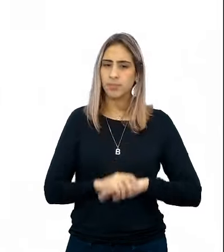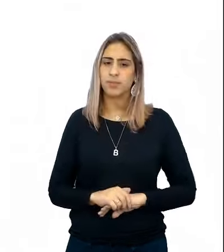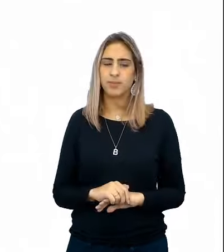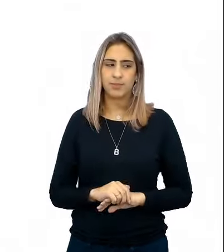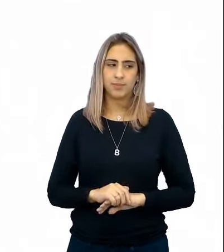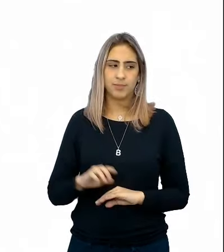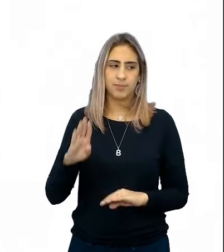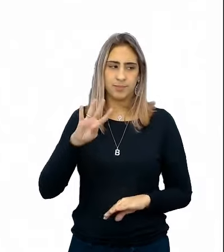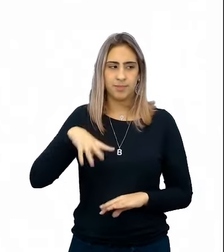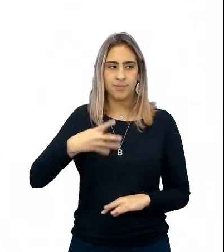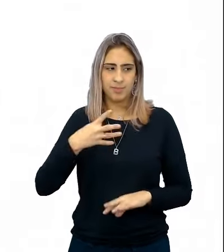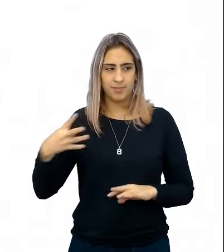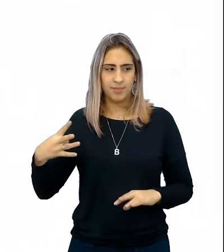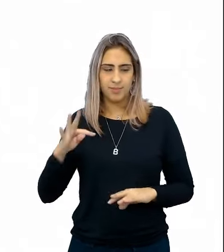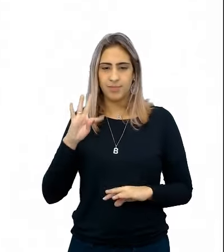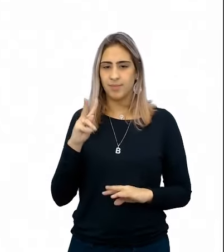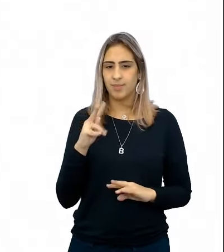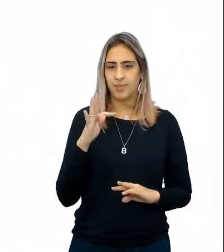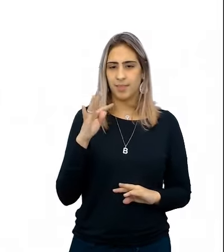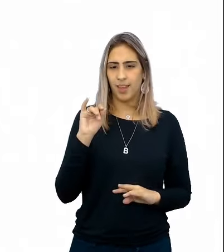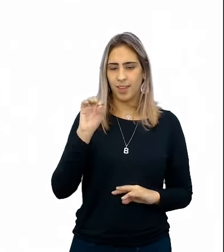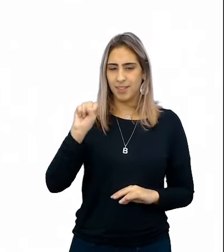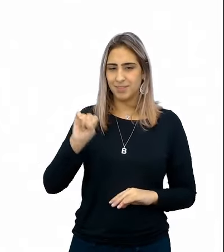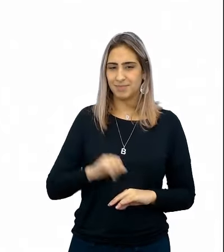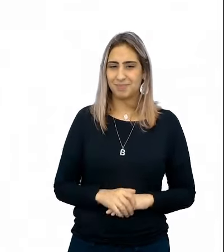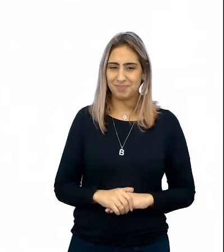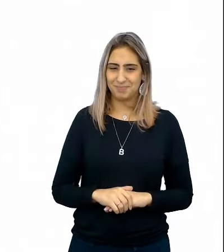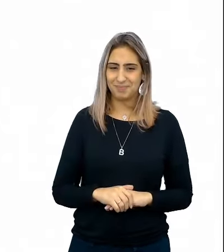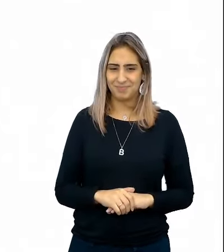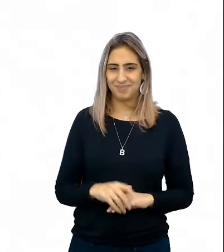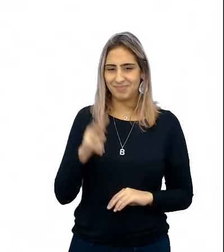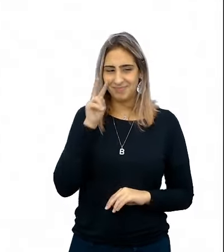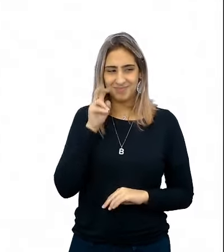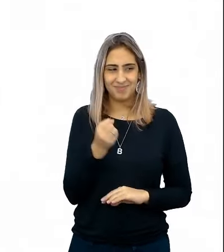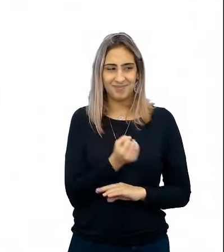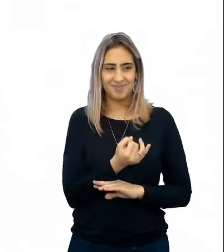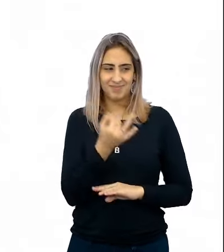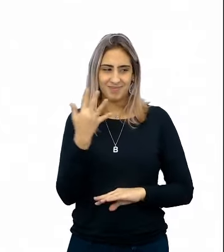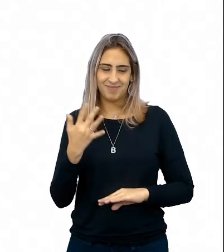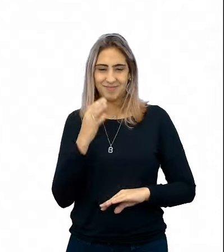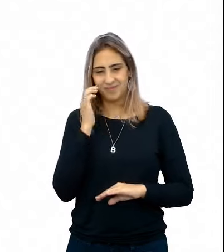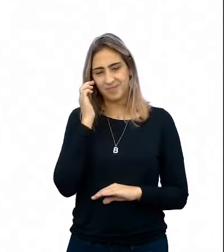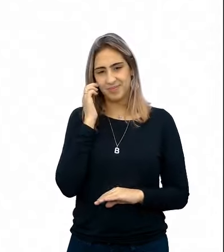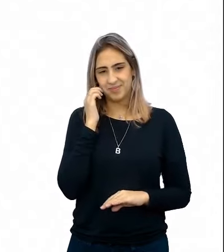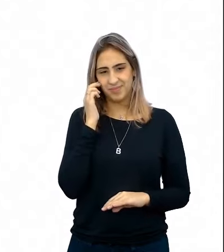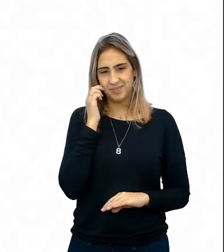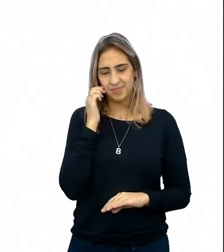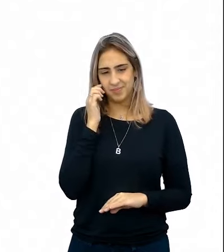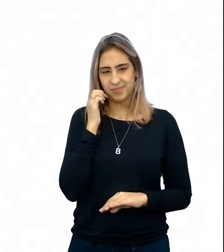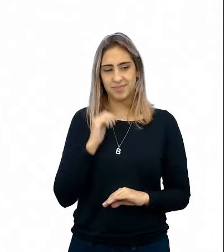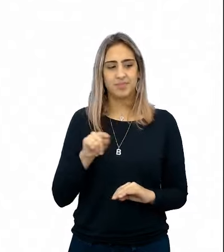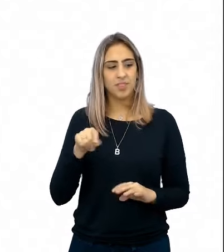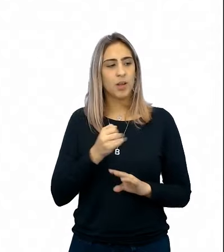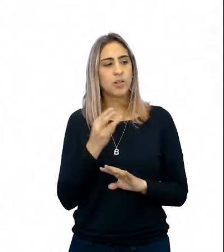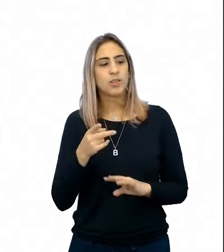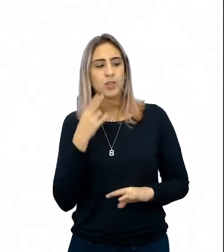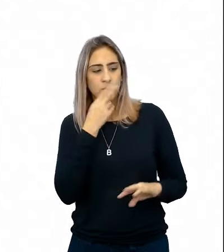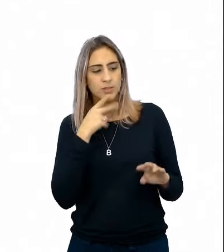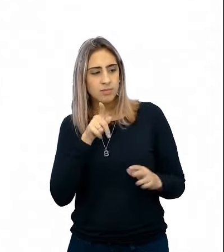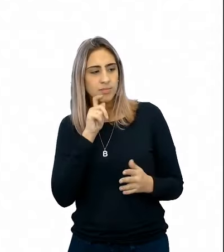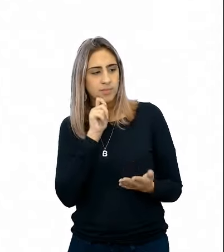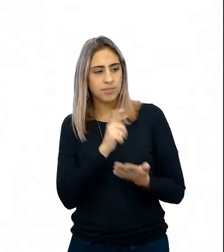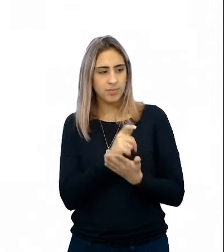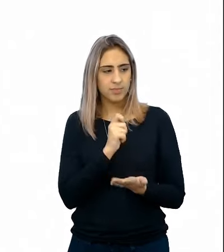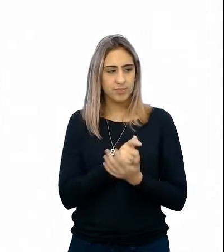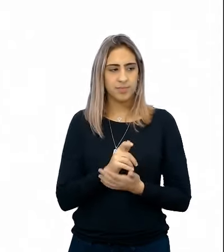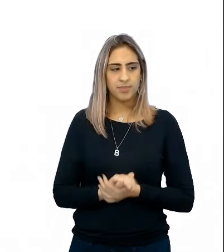coluna que está escrito Thaís e ver a quantidade correspondente de doces que ela comprou, observando o